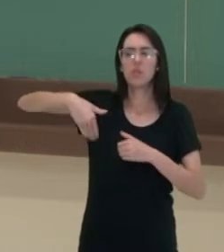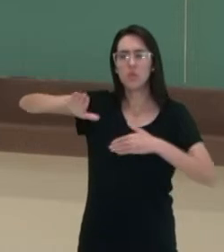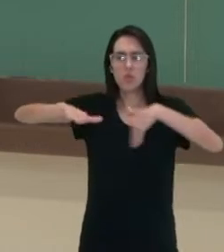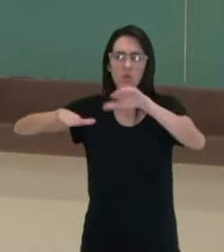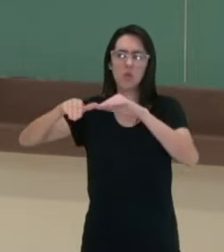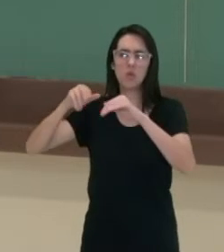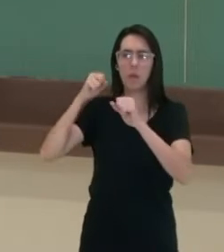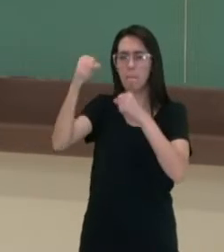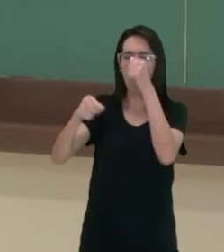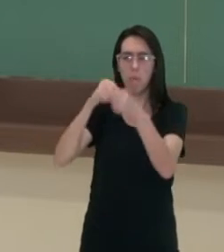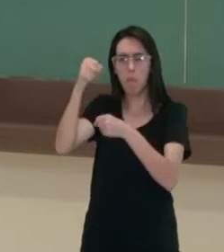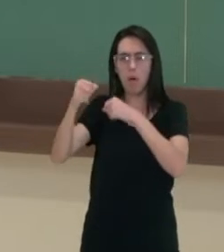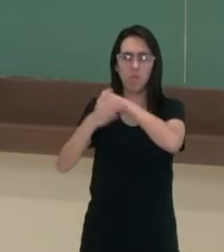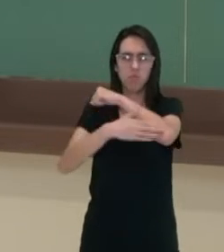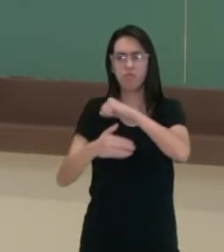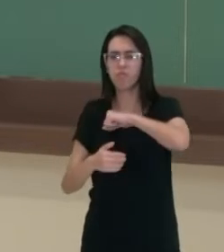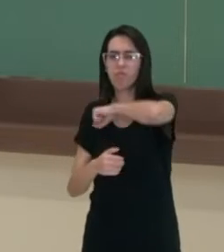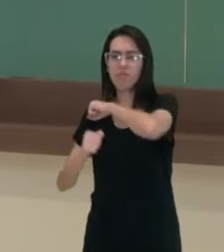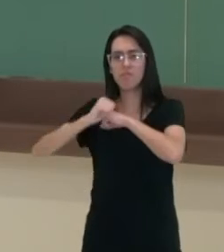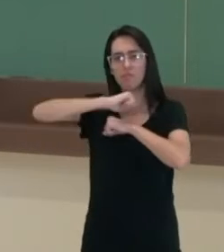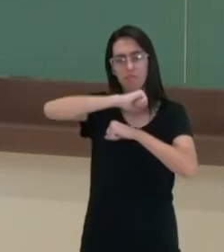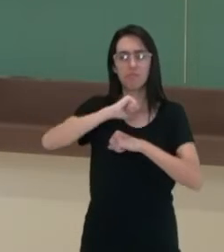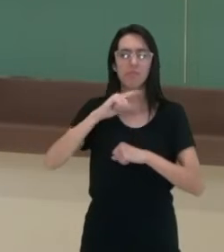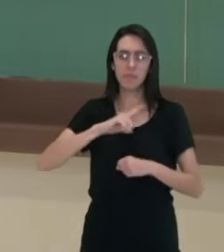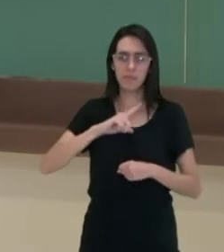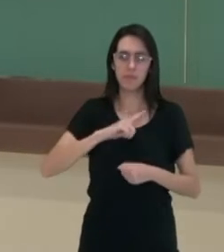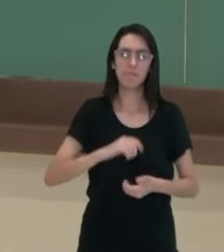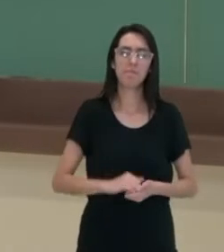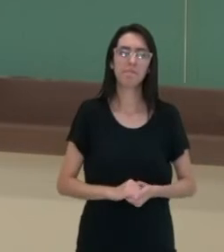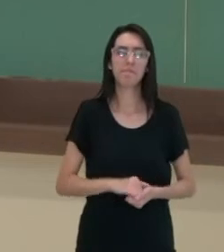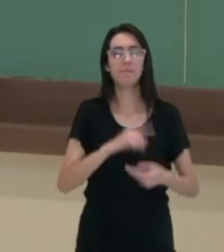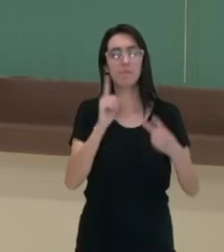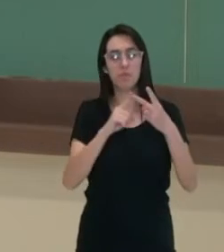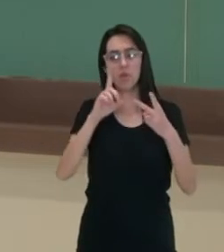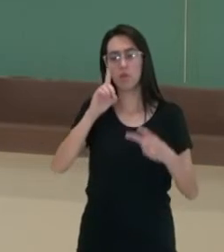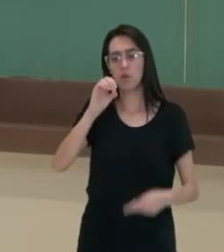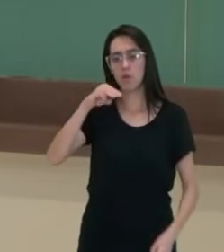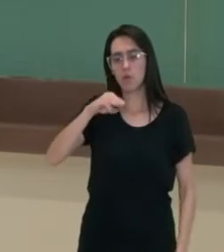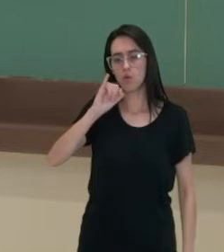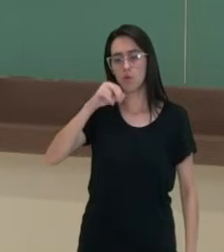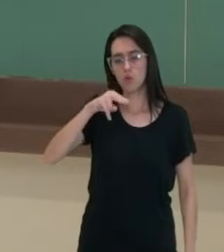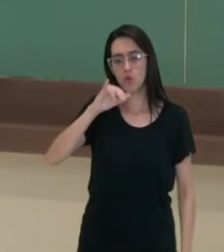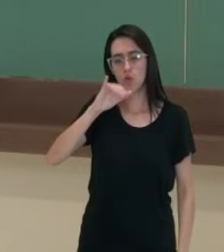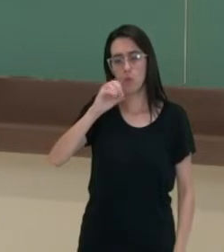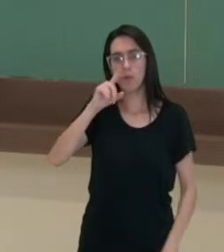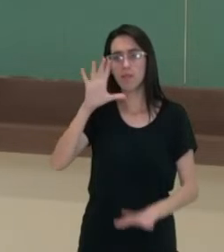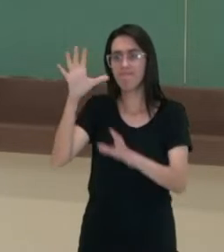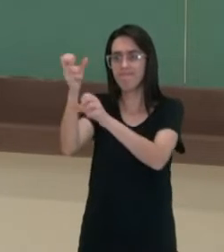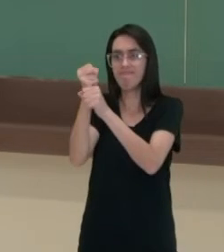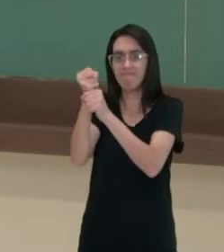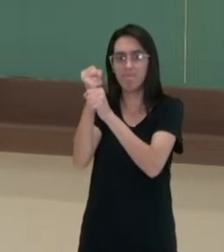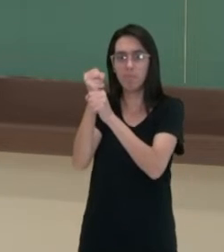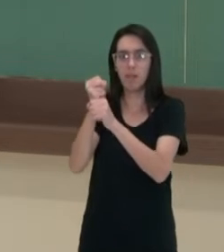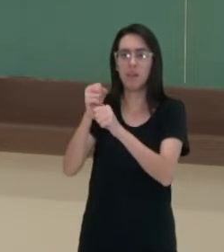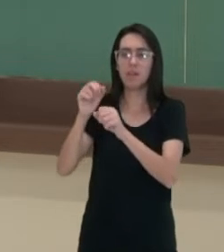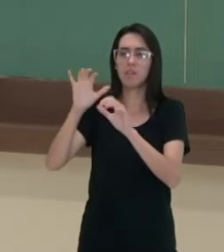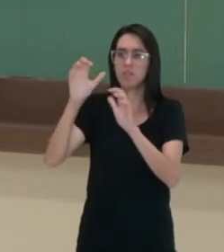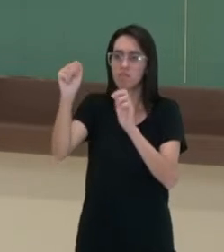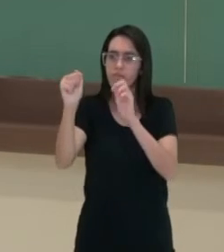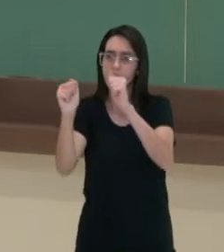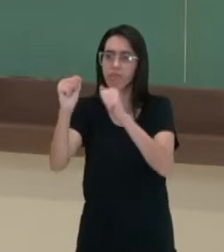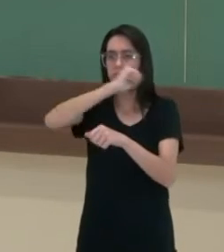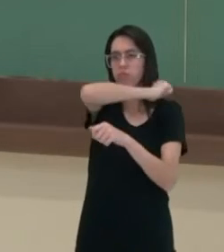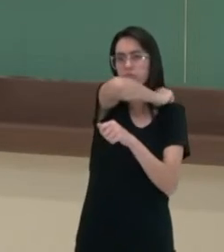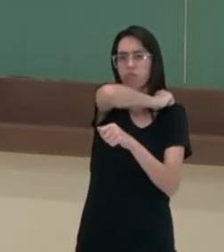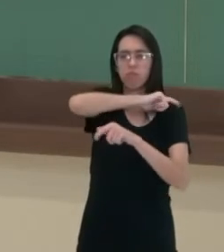socos, joelhadas e cotoveladas, como muay thai, karatê e taekwondo. E o domínio, agarrar e imobilizar o adversário utilizando chaves,